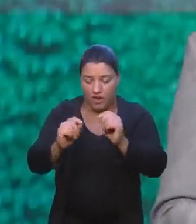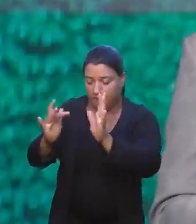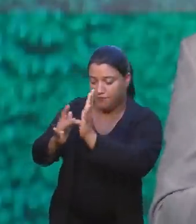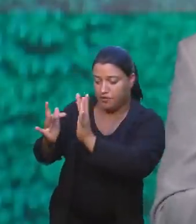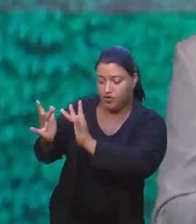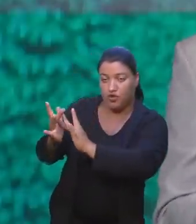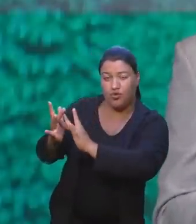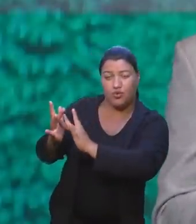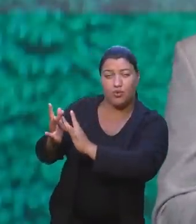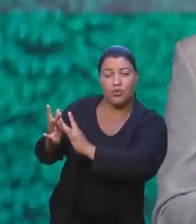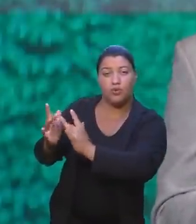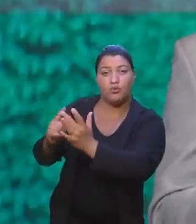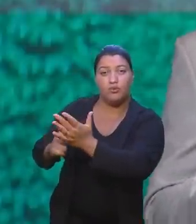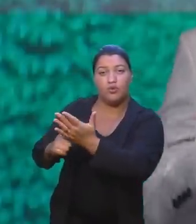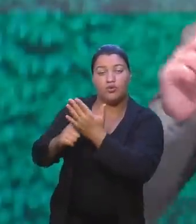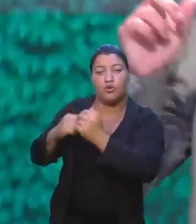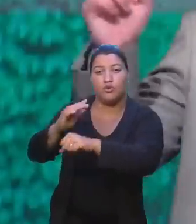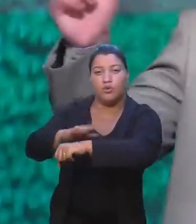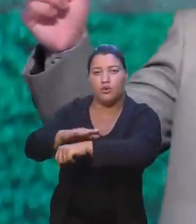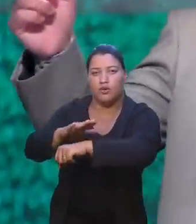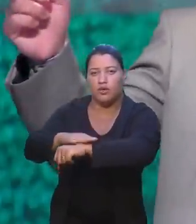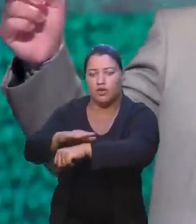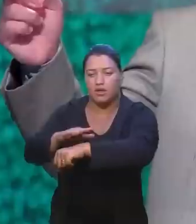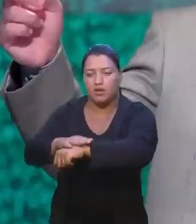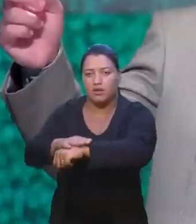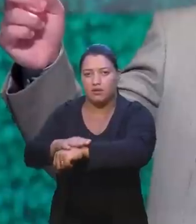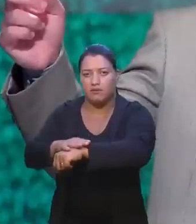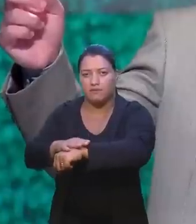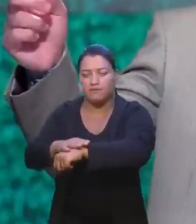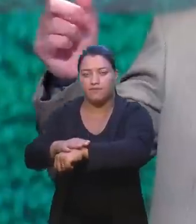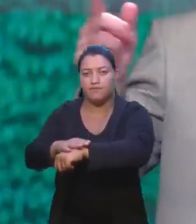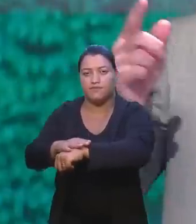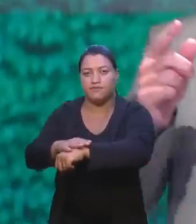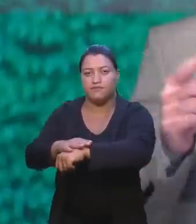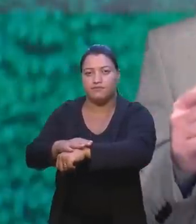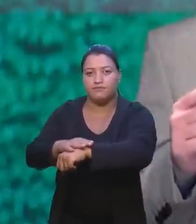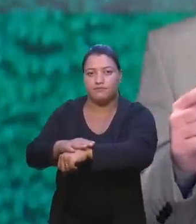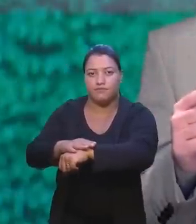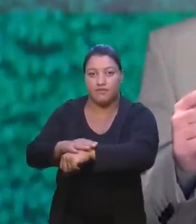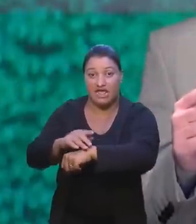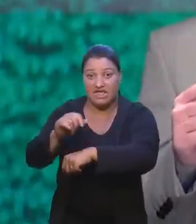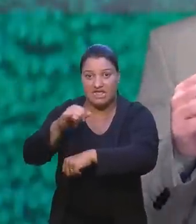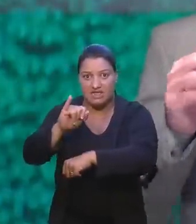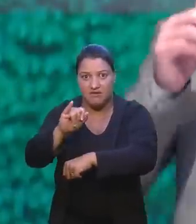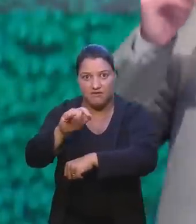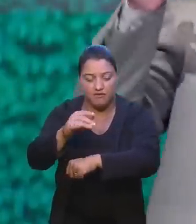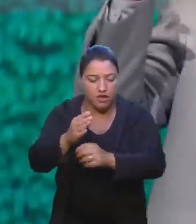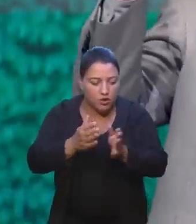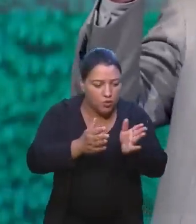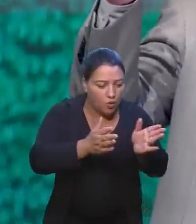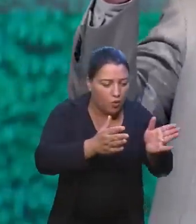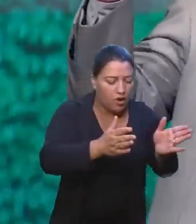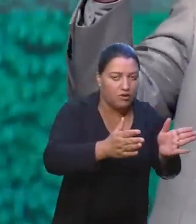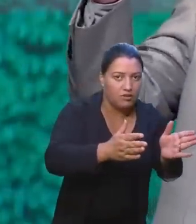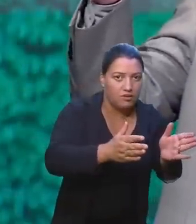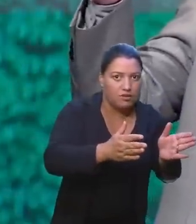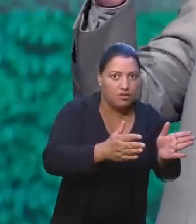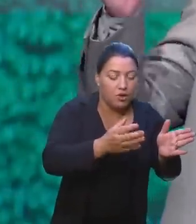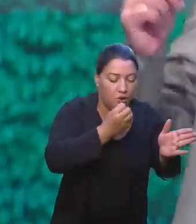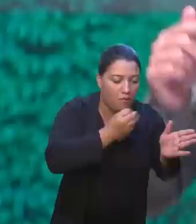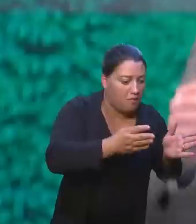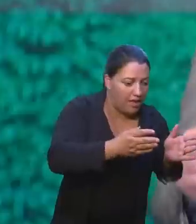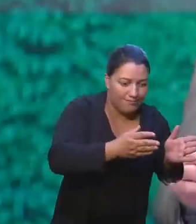falar num dado momento: aquele que estiver no campo, não volte para a cidade. Quem estiver no